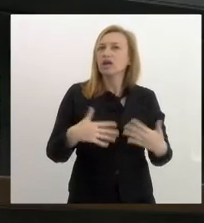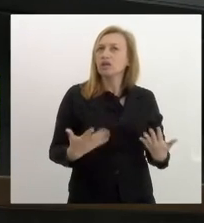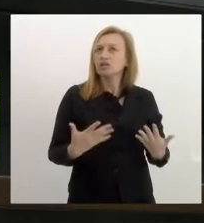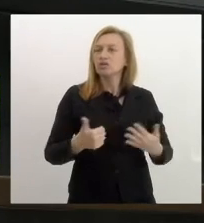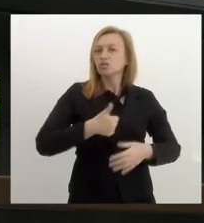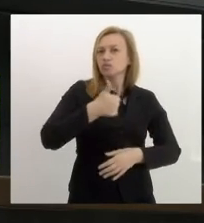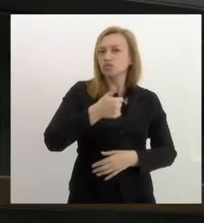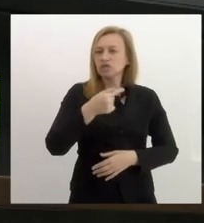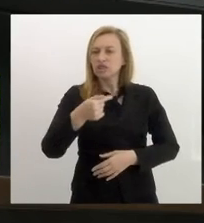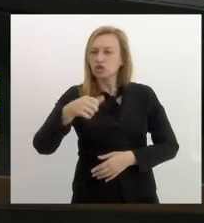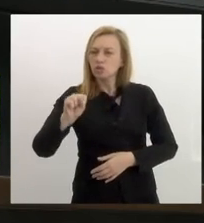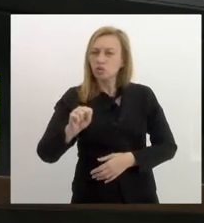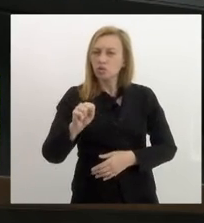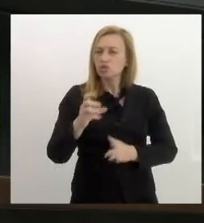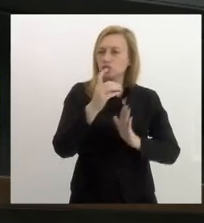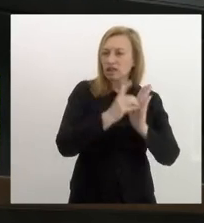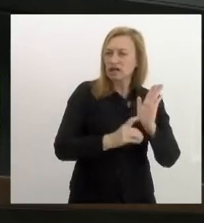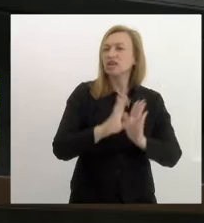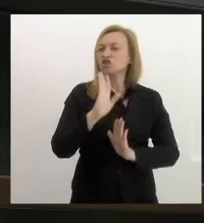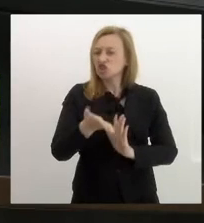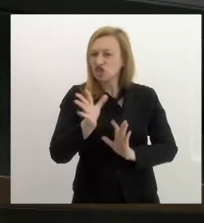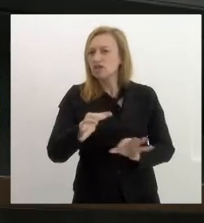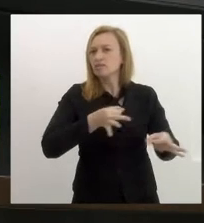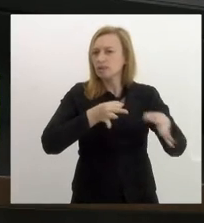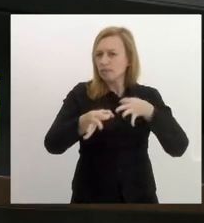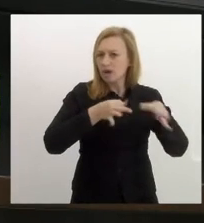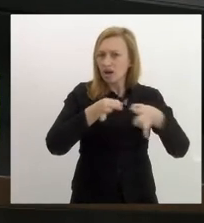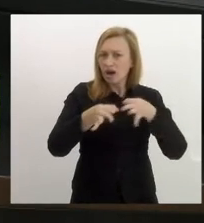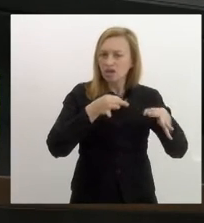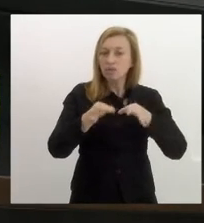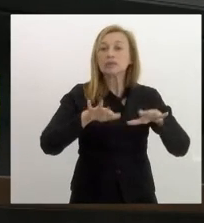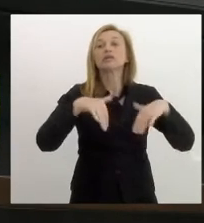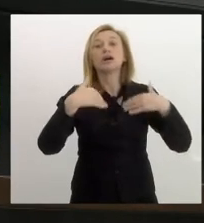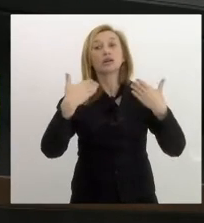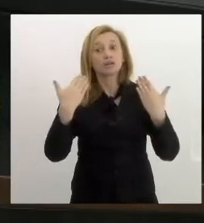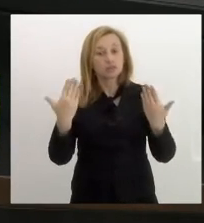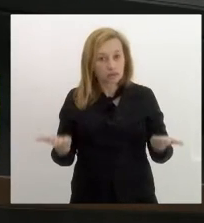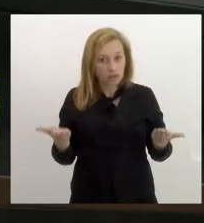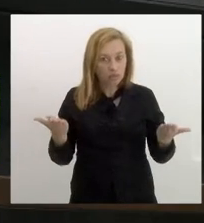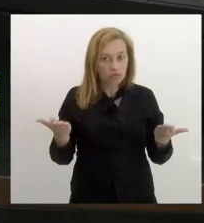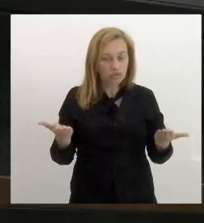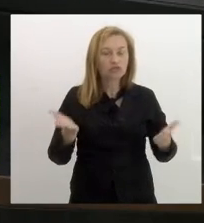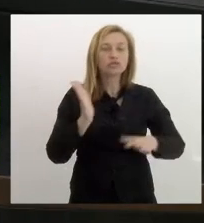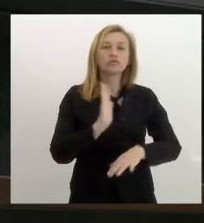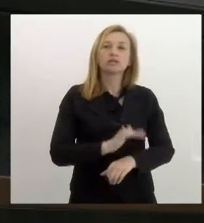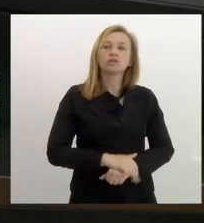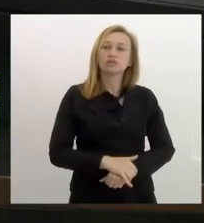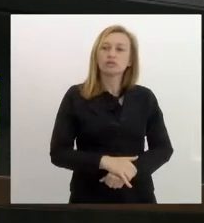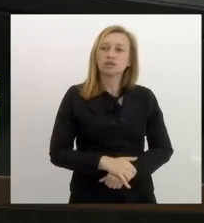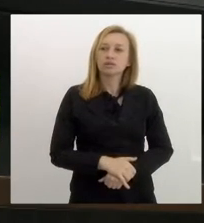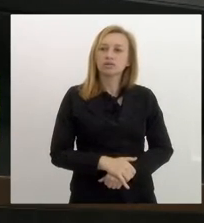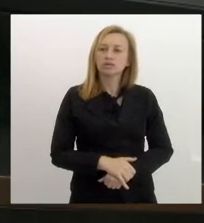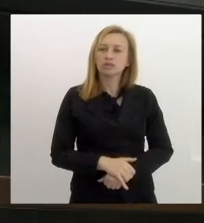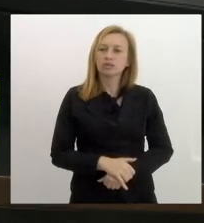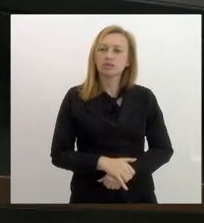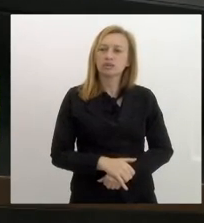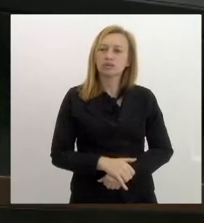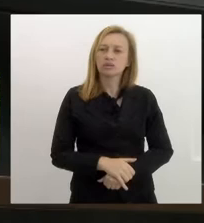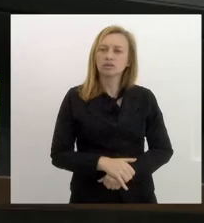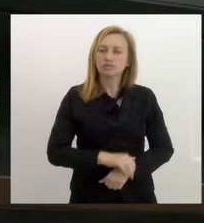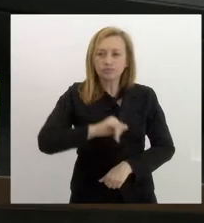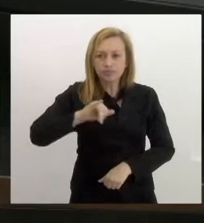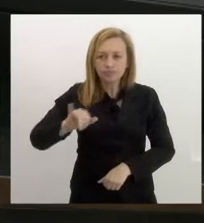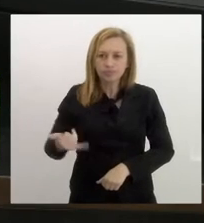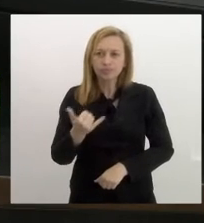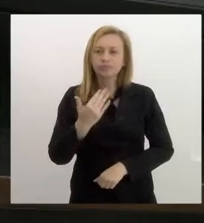tinha um sete oito e o decreto nós já tinha uns preparados então agente aproveita